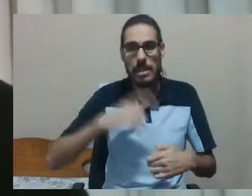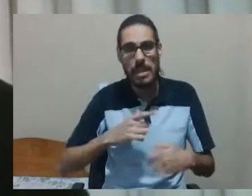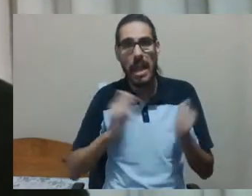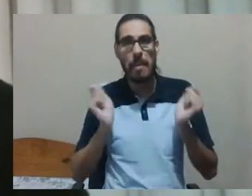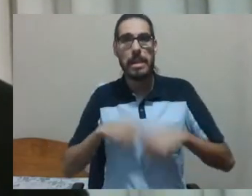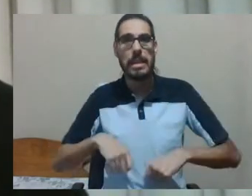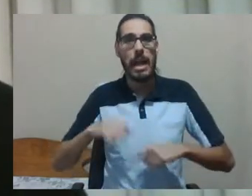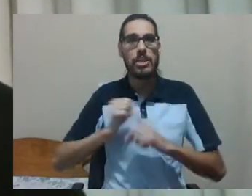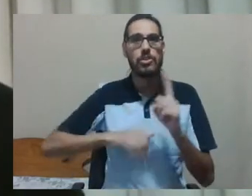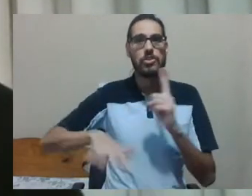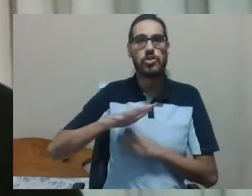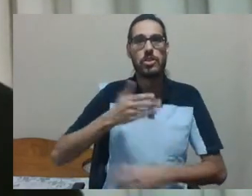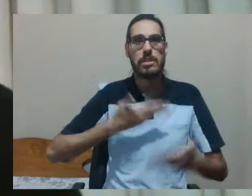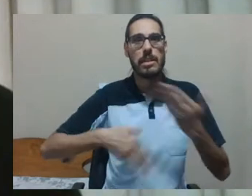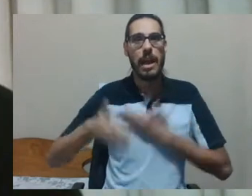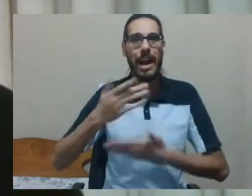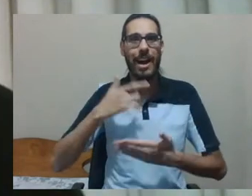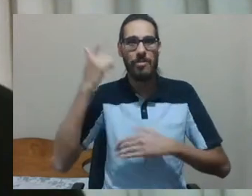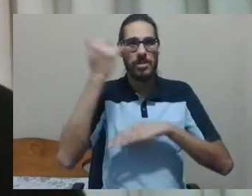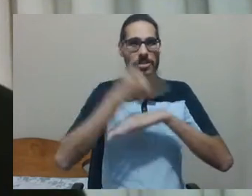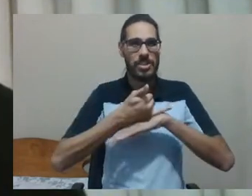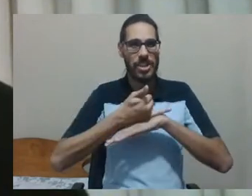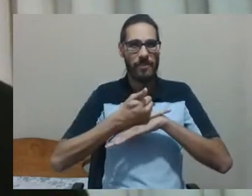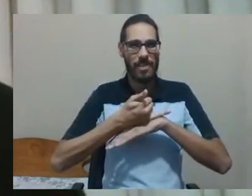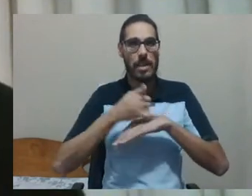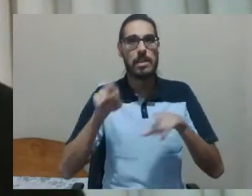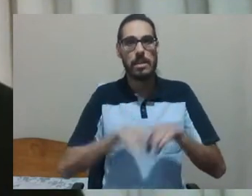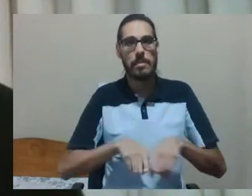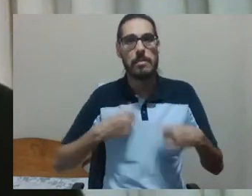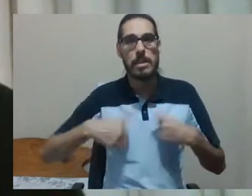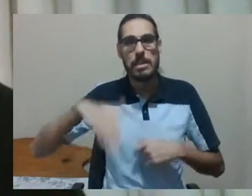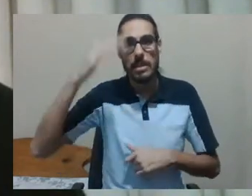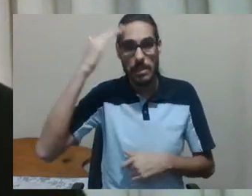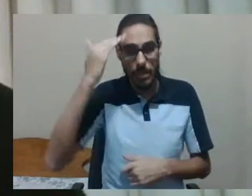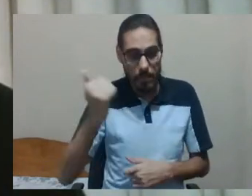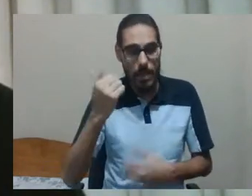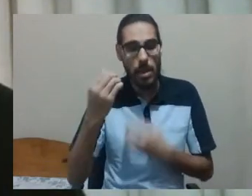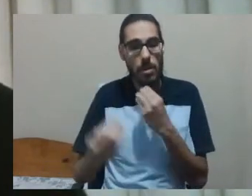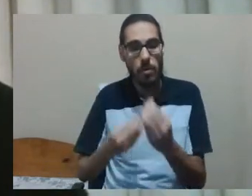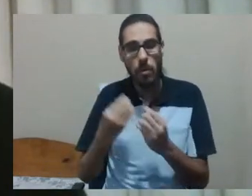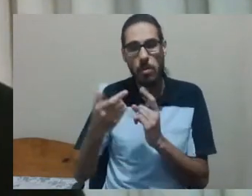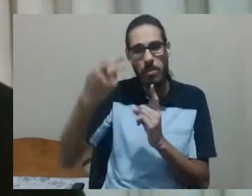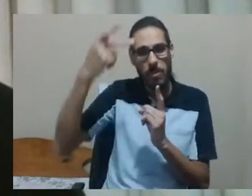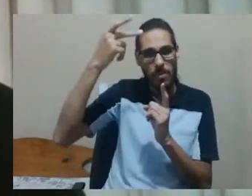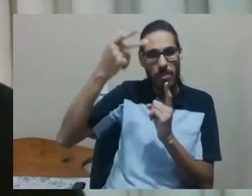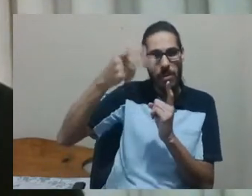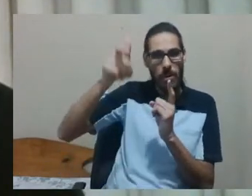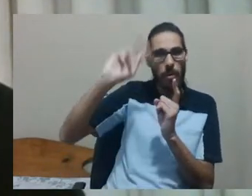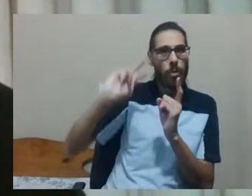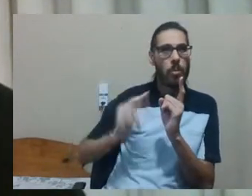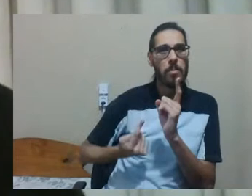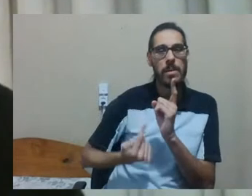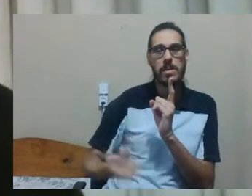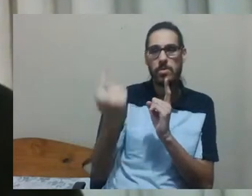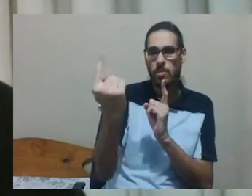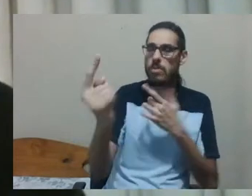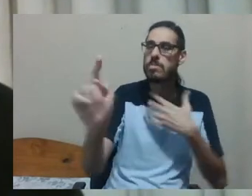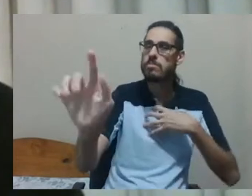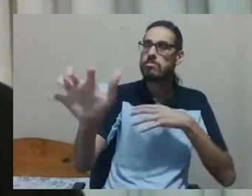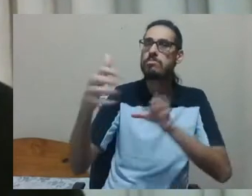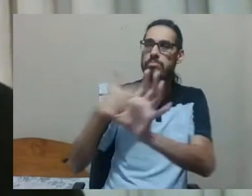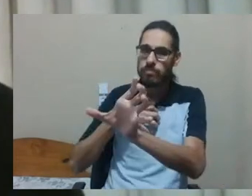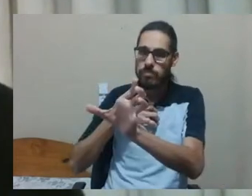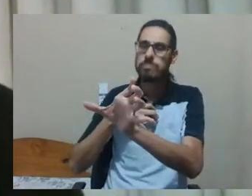exercer cargos de chefia, elas têm que aprender a lidar com o outro ser humano, com empatia, com respeito,